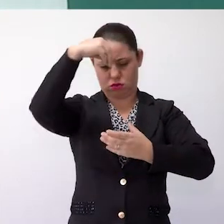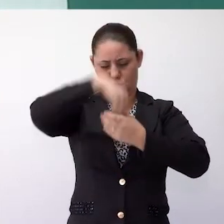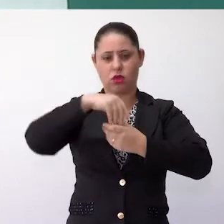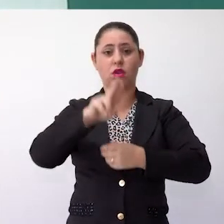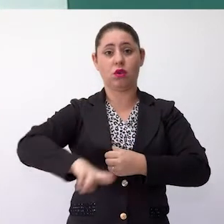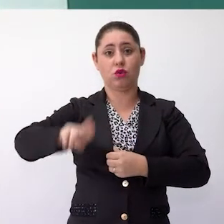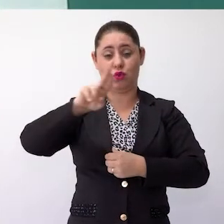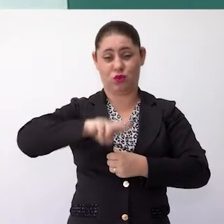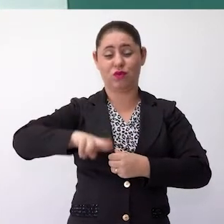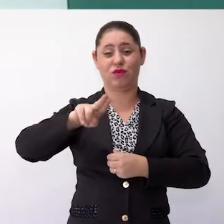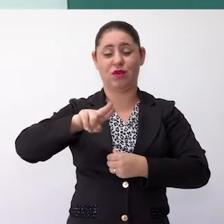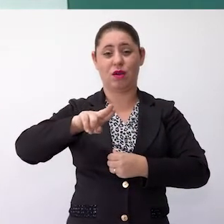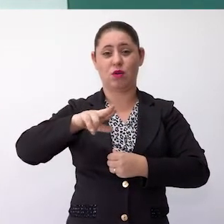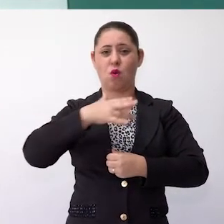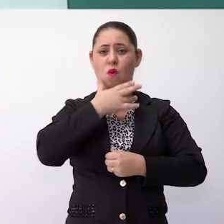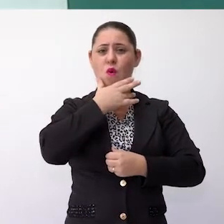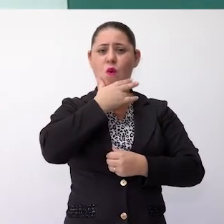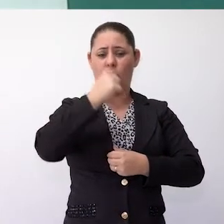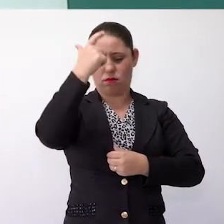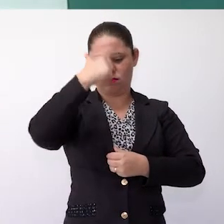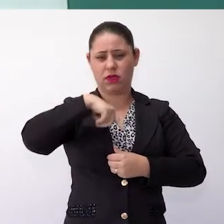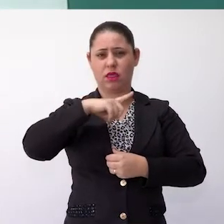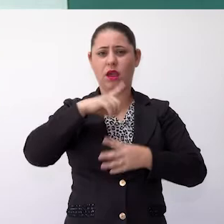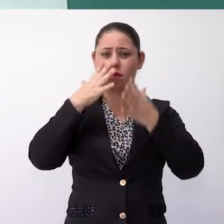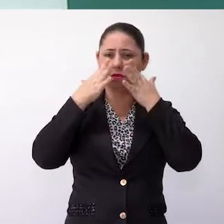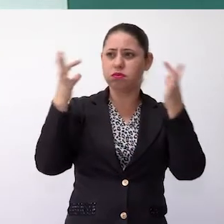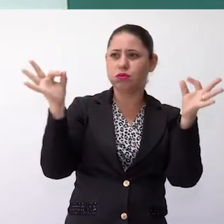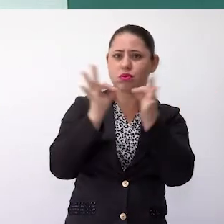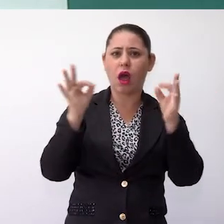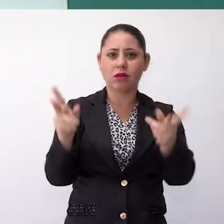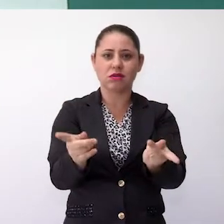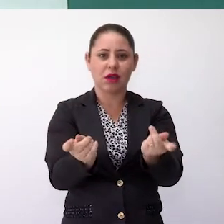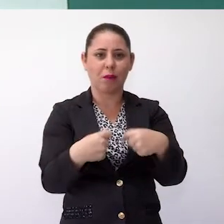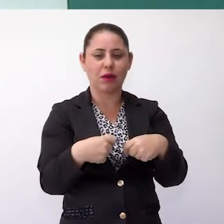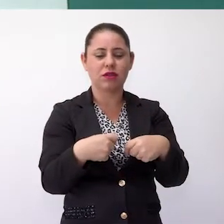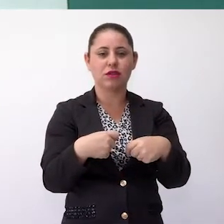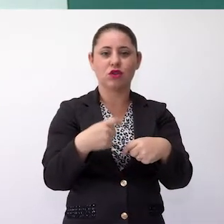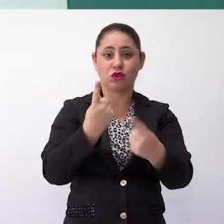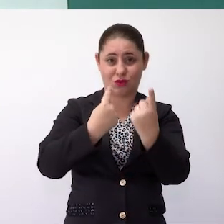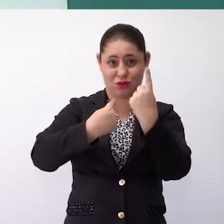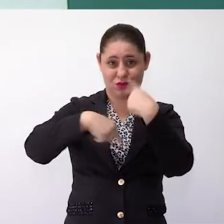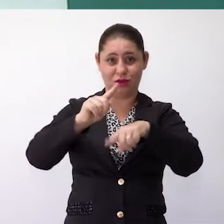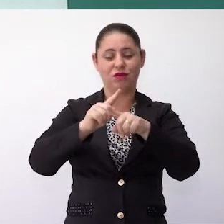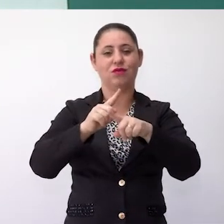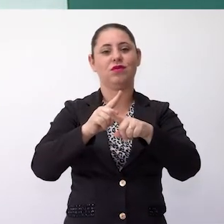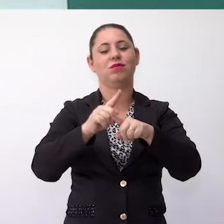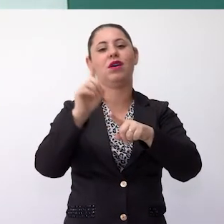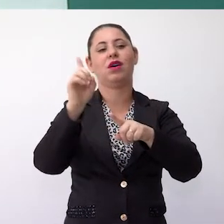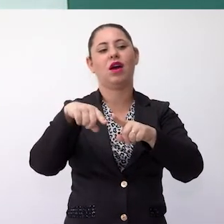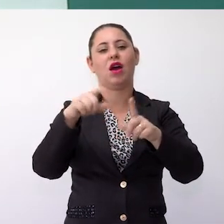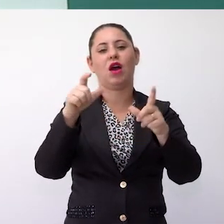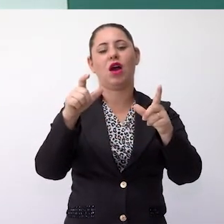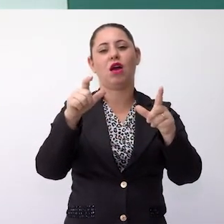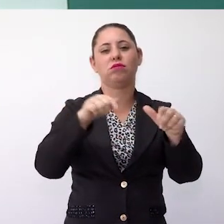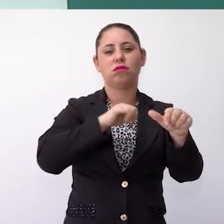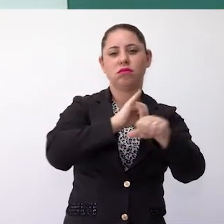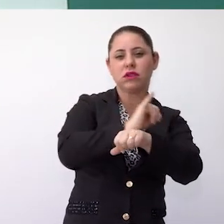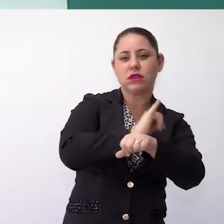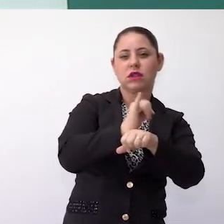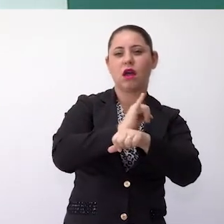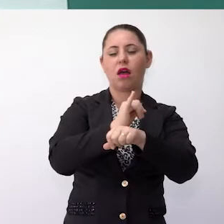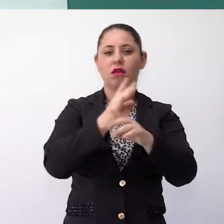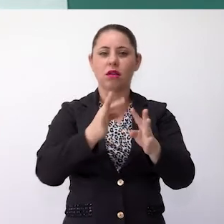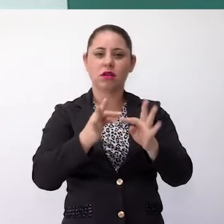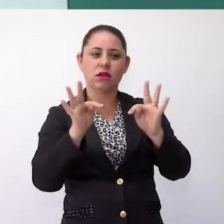né? Exatamente. Que é o homem, que ele tem a expertise, ele tem a capacidade de transformar uma estratégia,